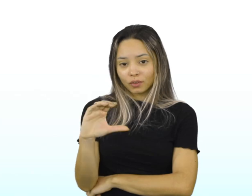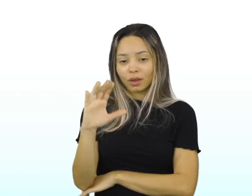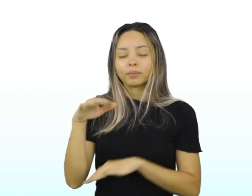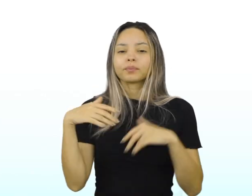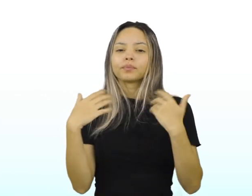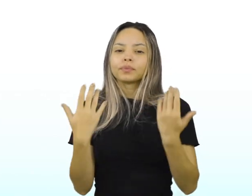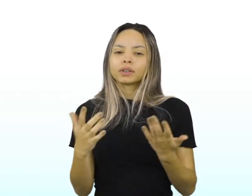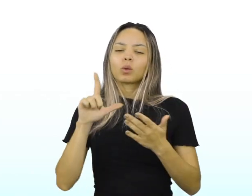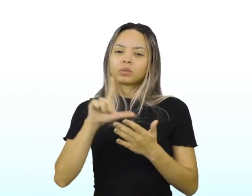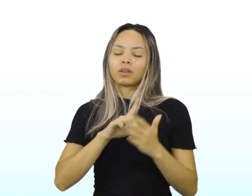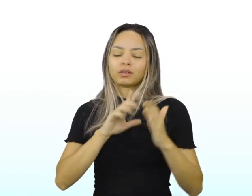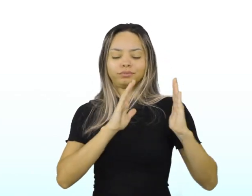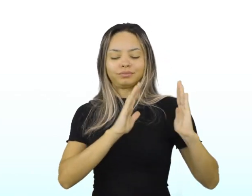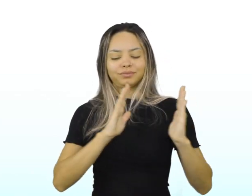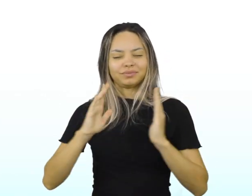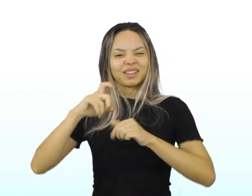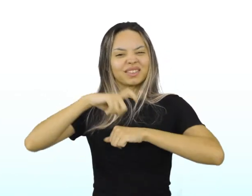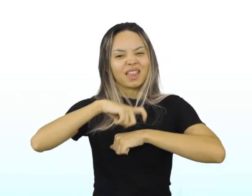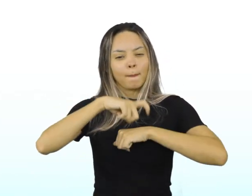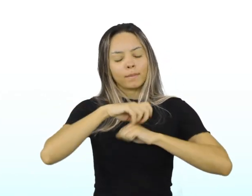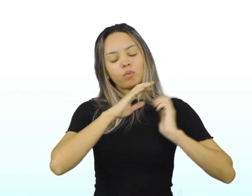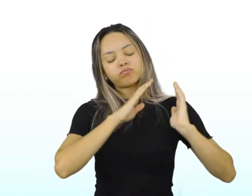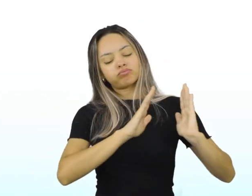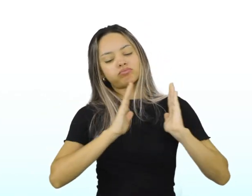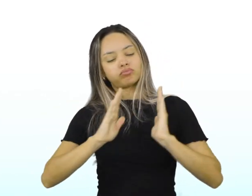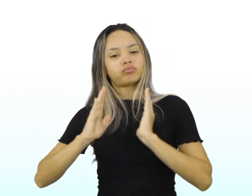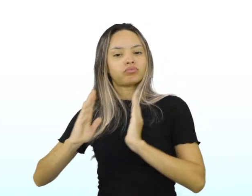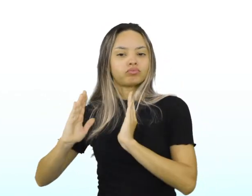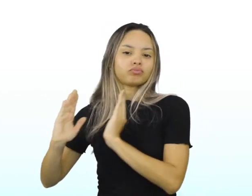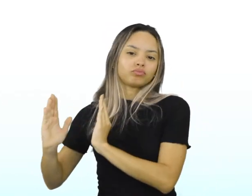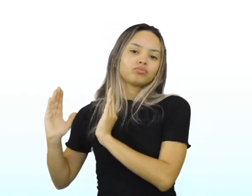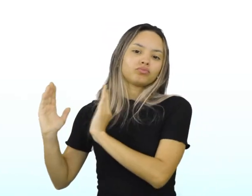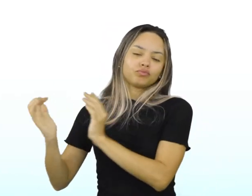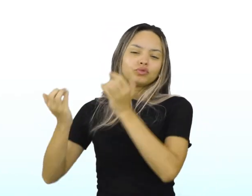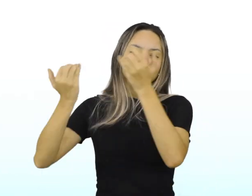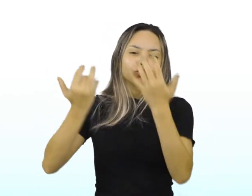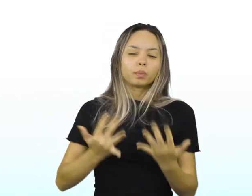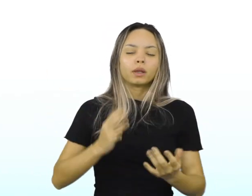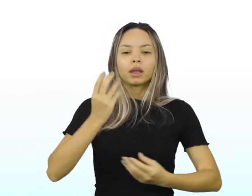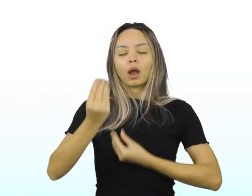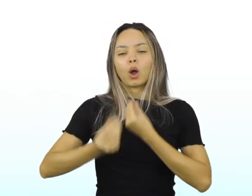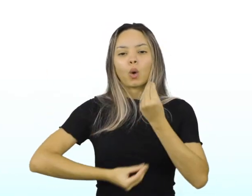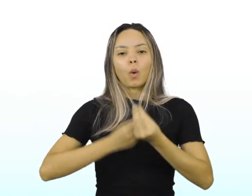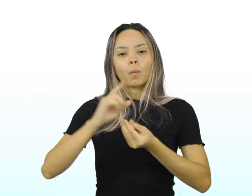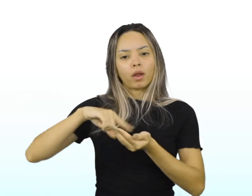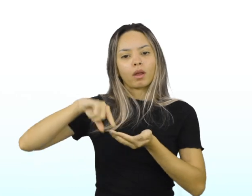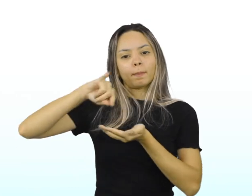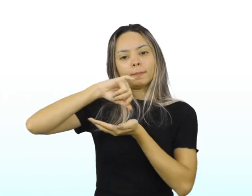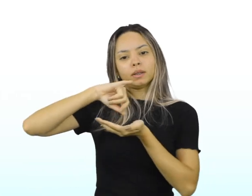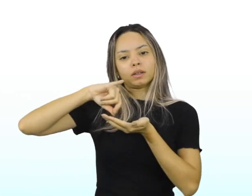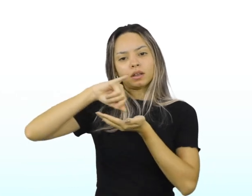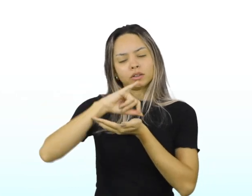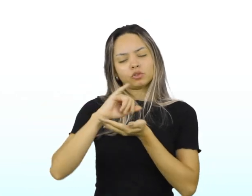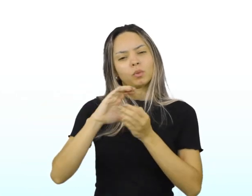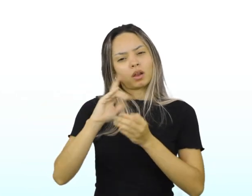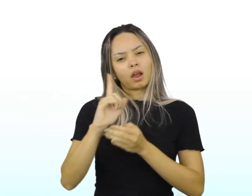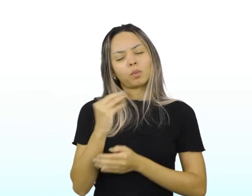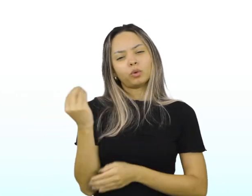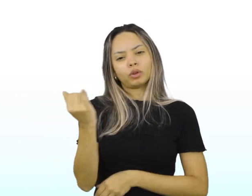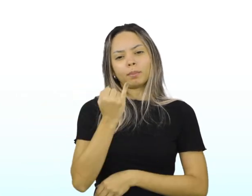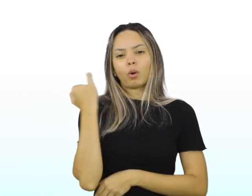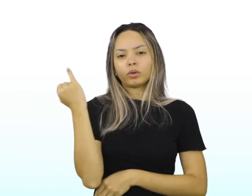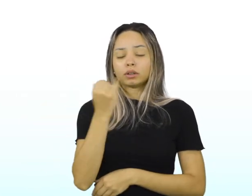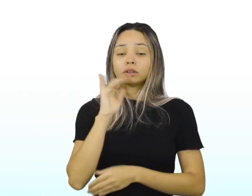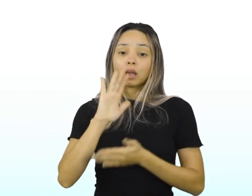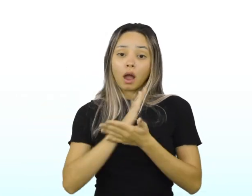a globalização em cronologia, ela coincide com as etapas do processo capitalista. Isso é muito importante. Já